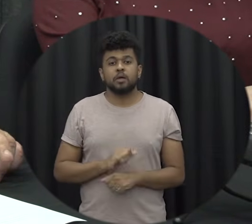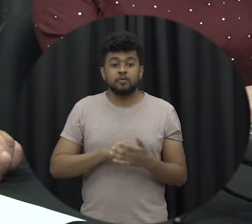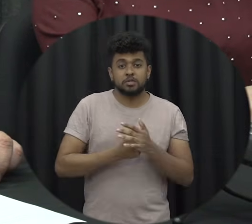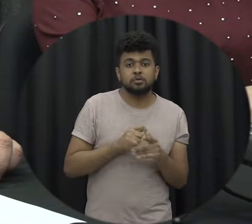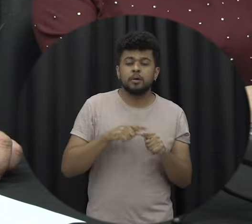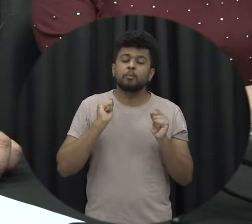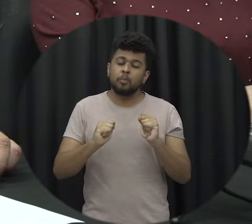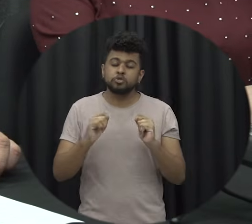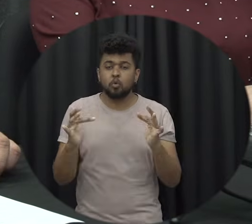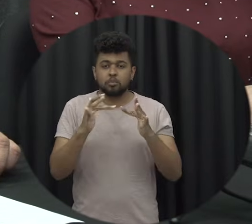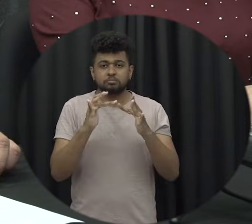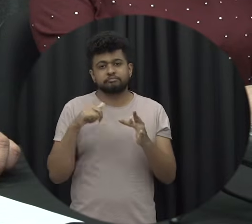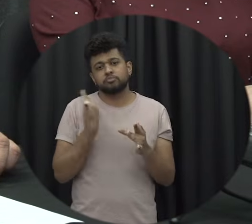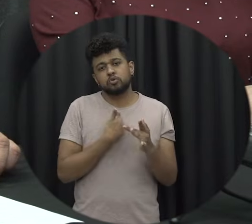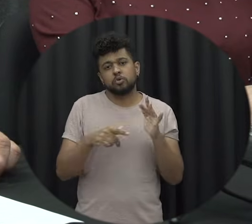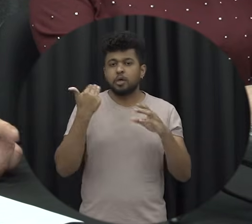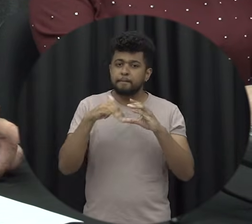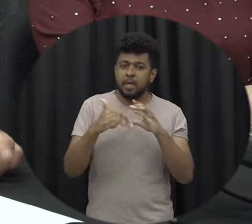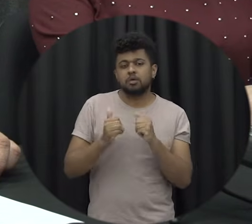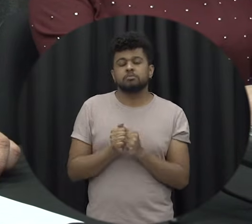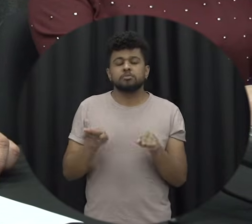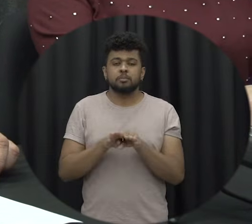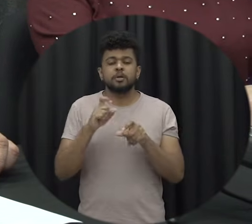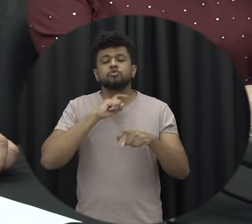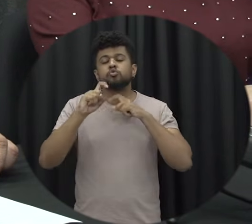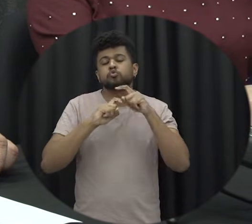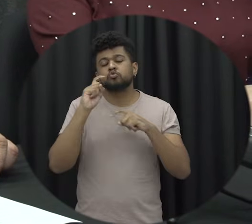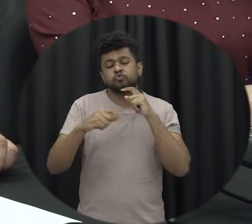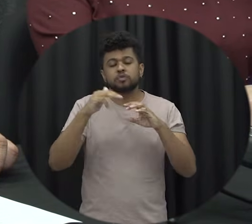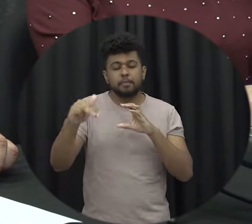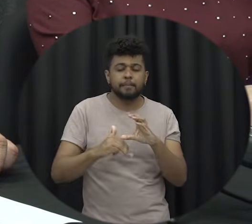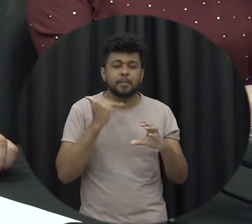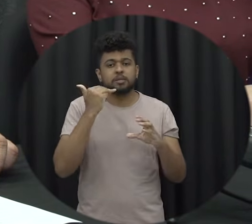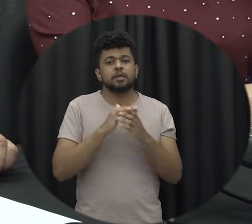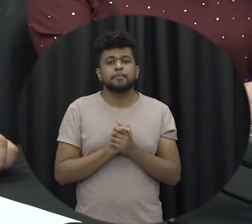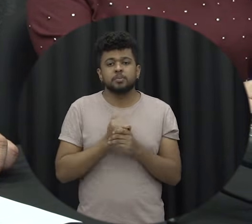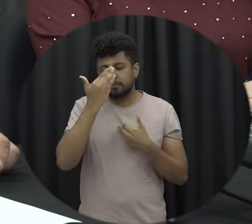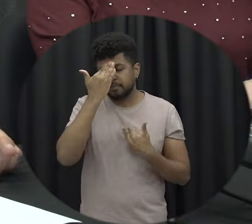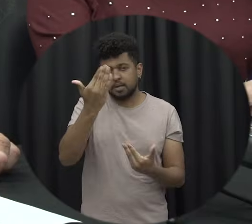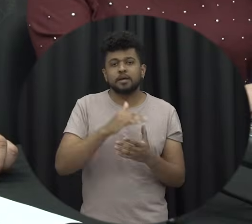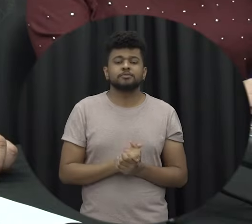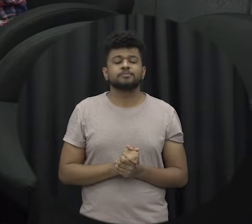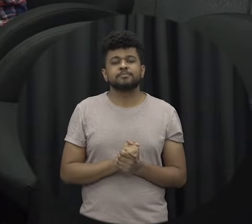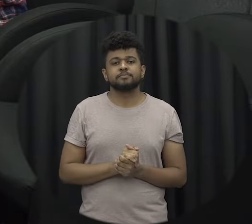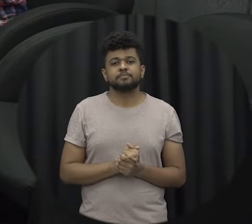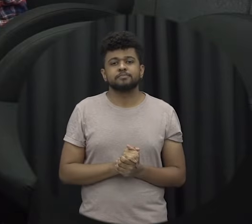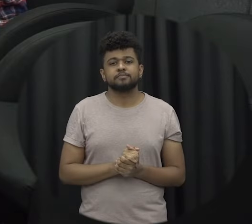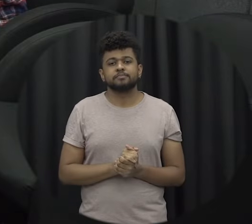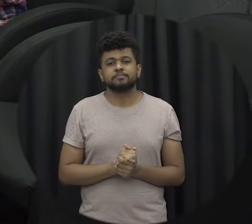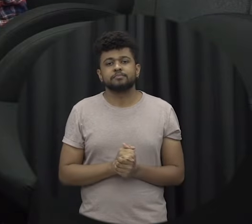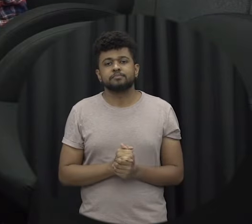mas você pode entrar em contato com a gente por e-mail e tirar suas dúvidas. Obrigado.